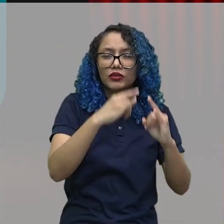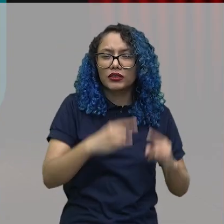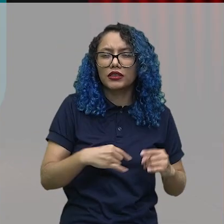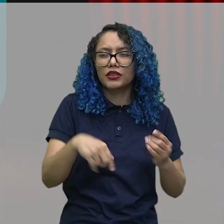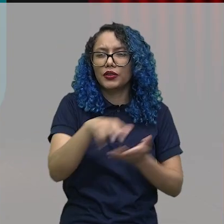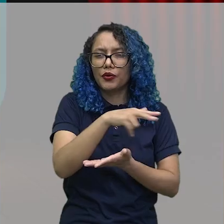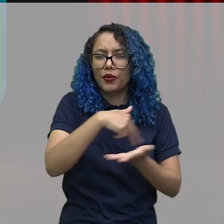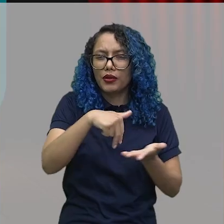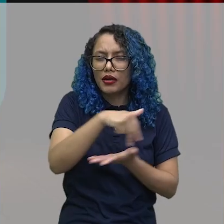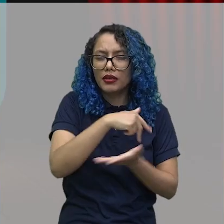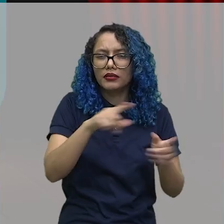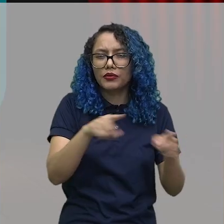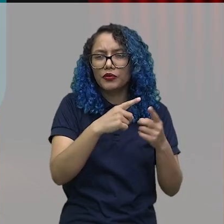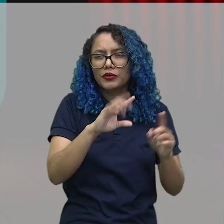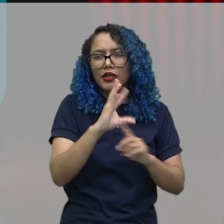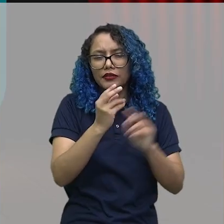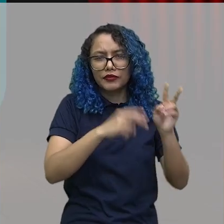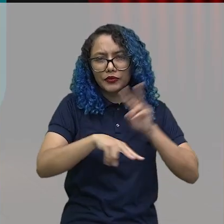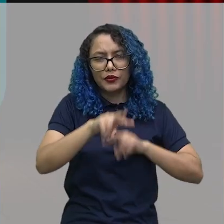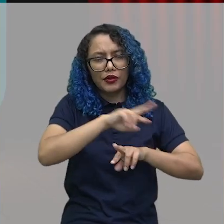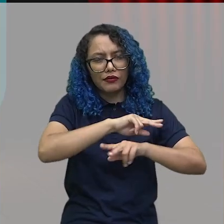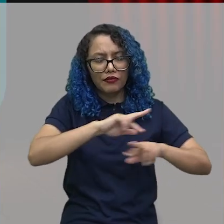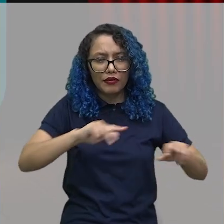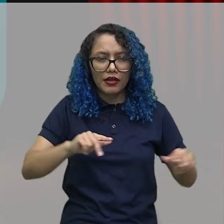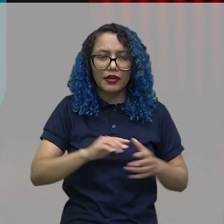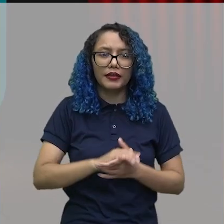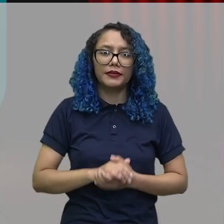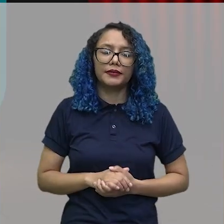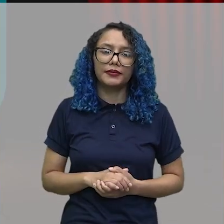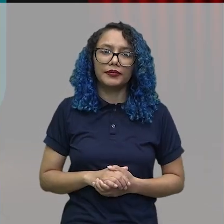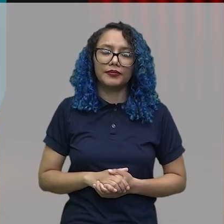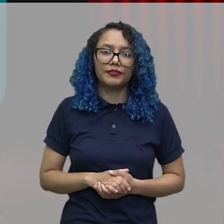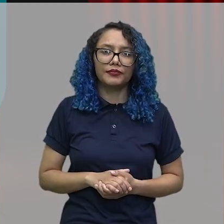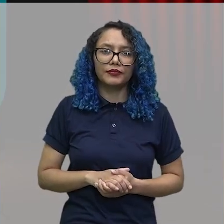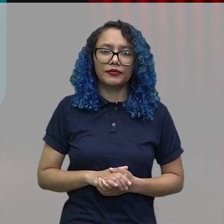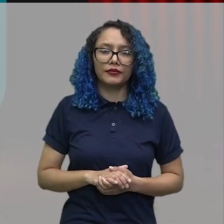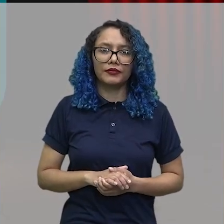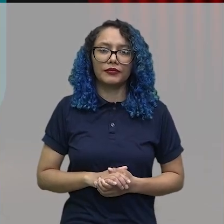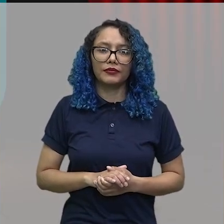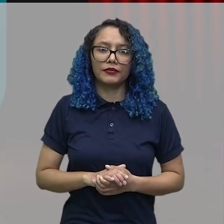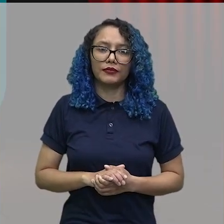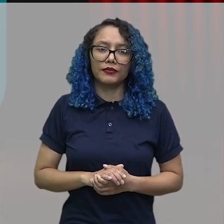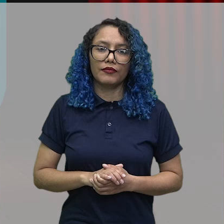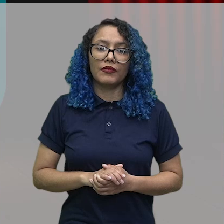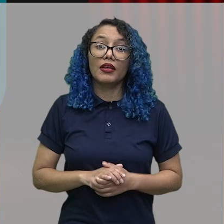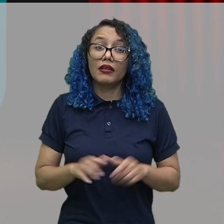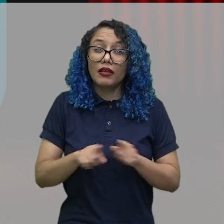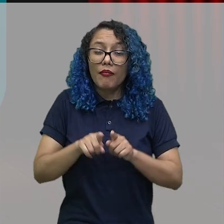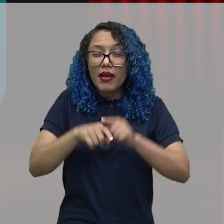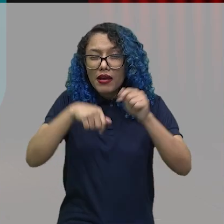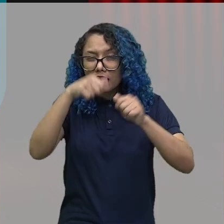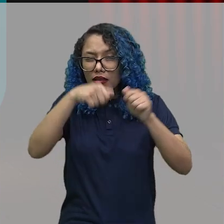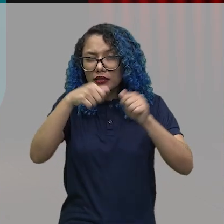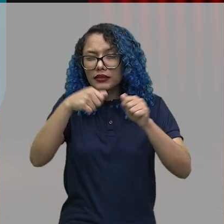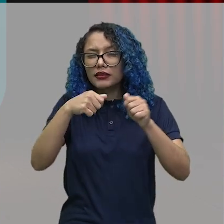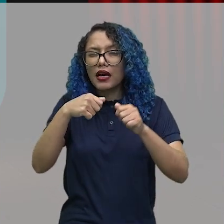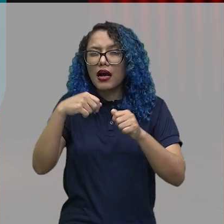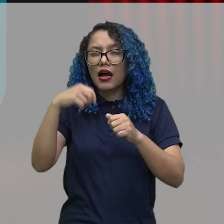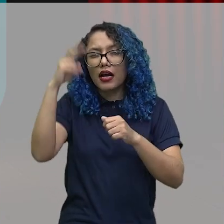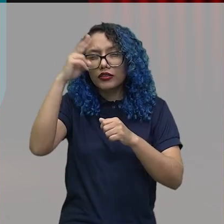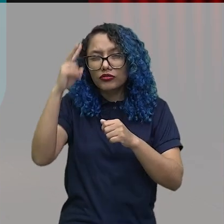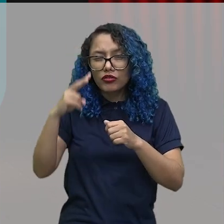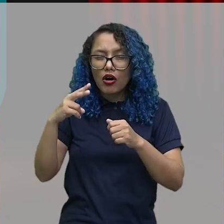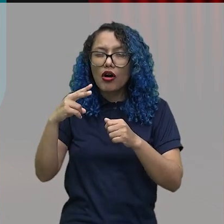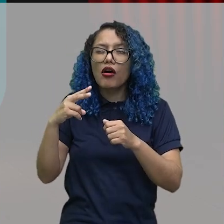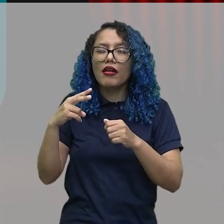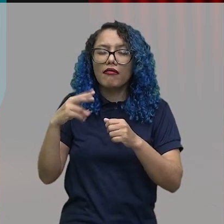da música, das artes visuais, trazendo aqui um contexto de olhar a questão histórica em cada